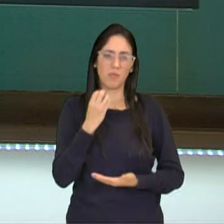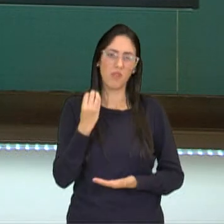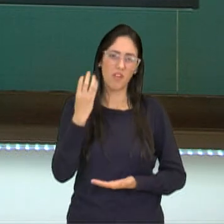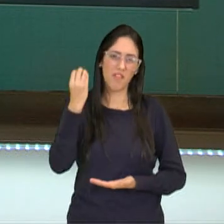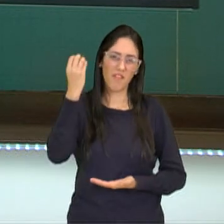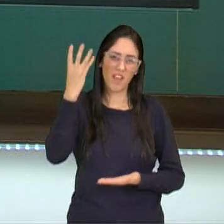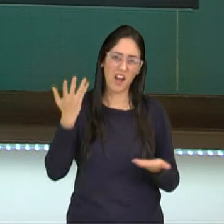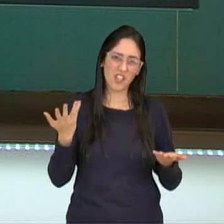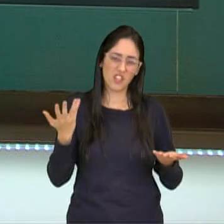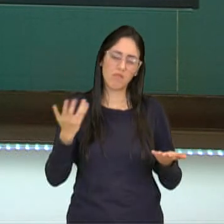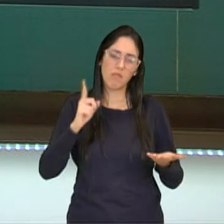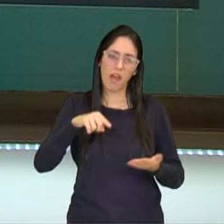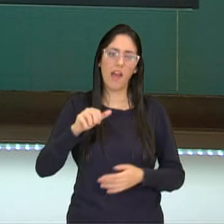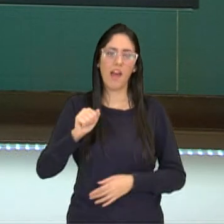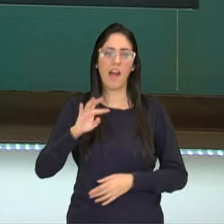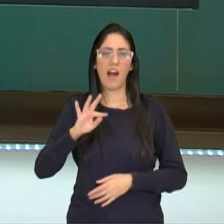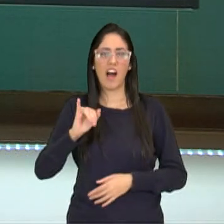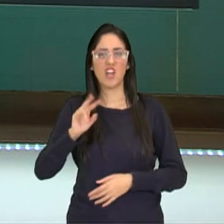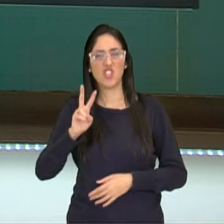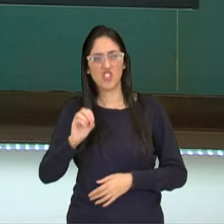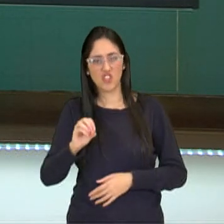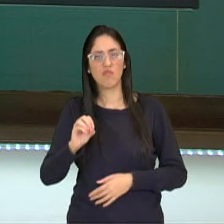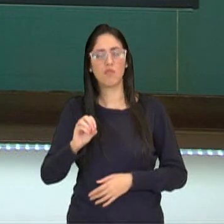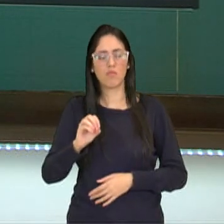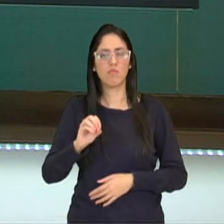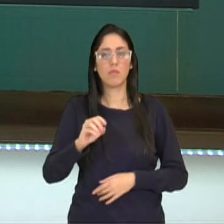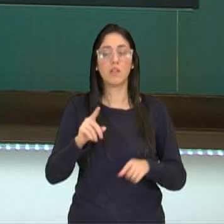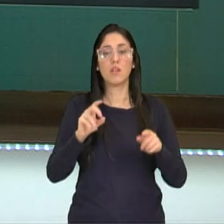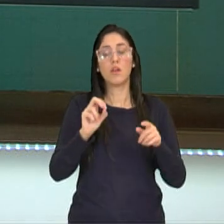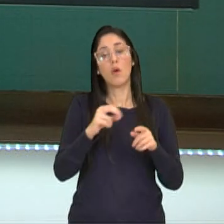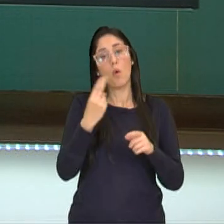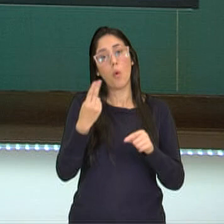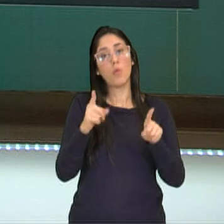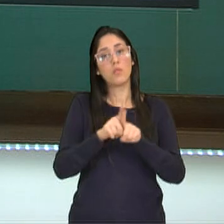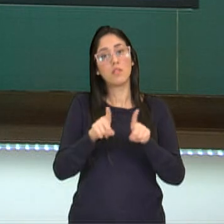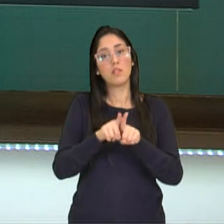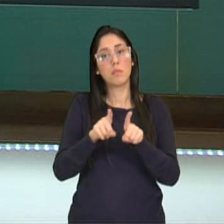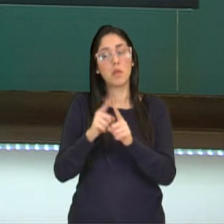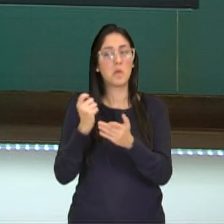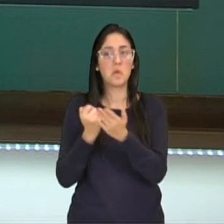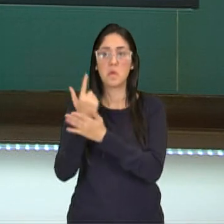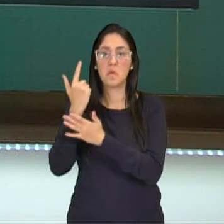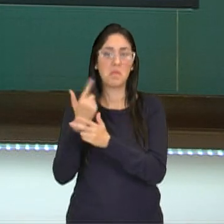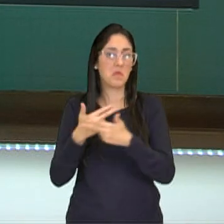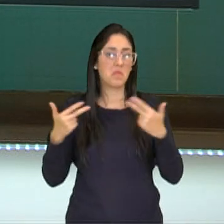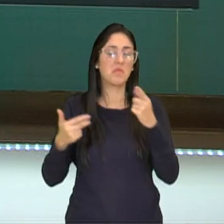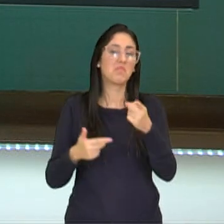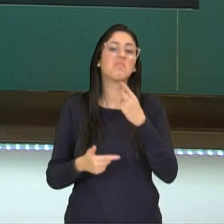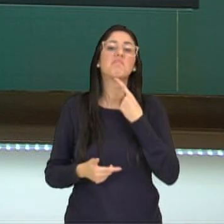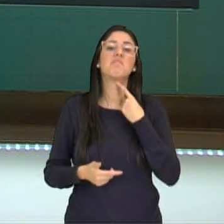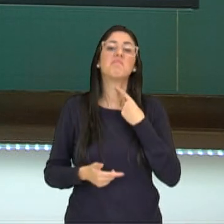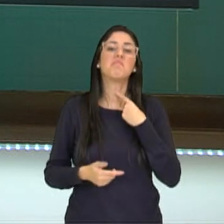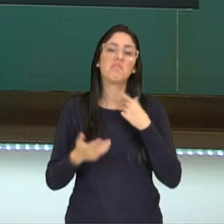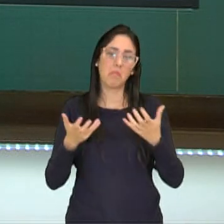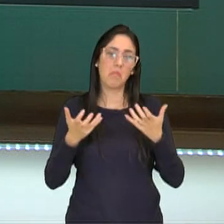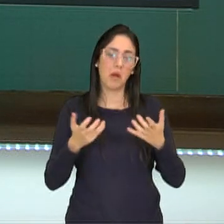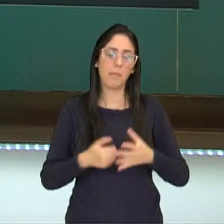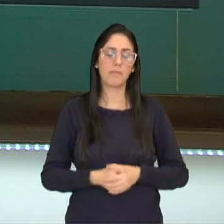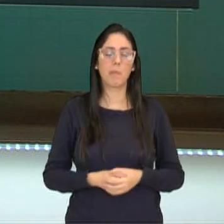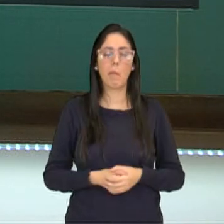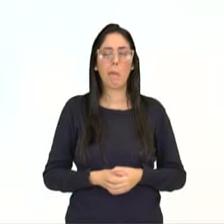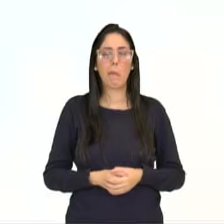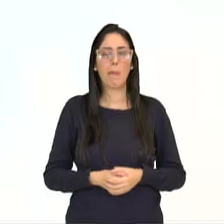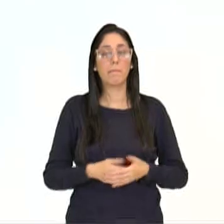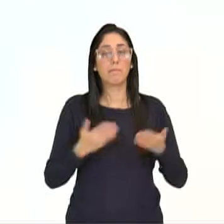não deixa de ser um ativo, porque você está se recuperando, ou também a compra de um bem que você necessitar. Então,